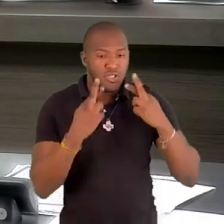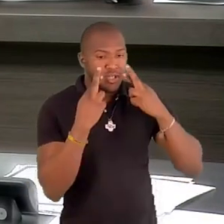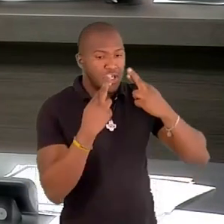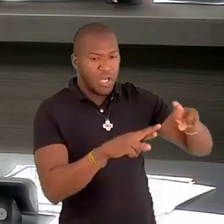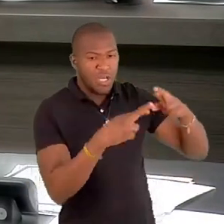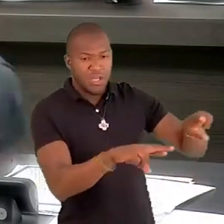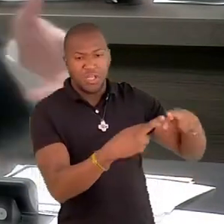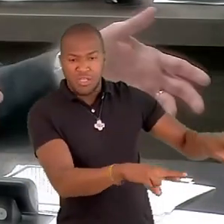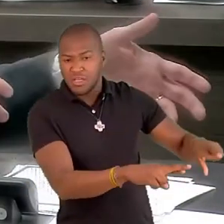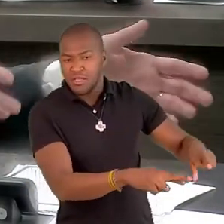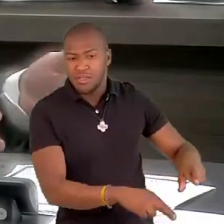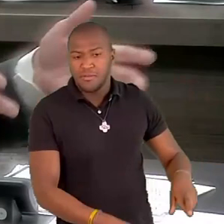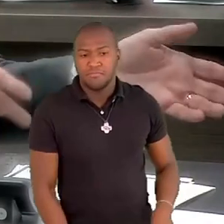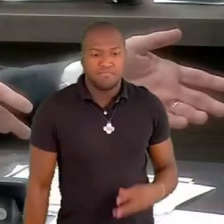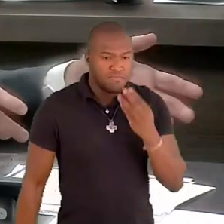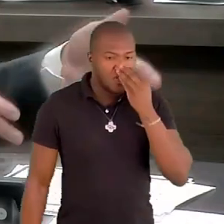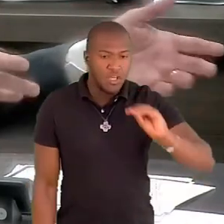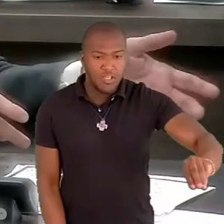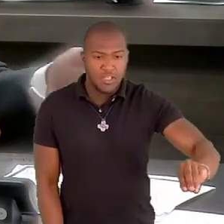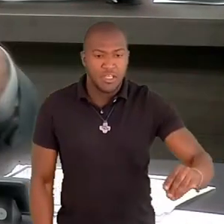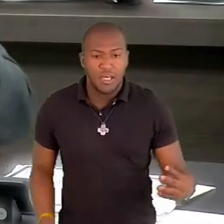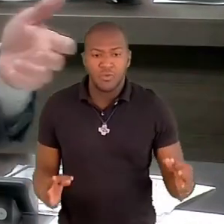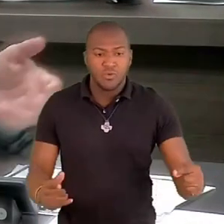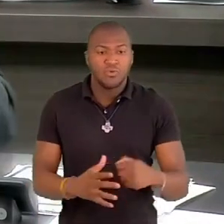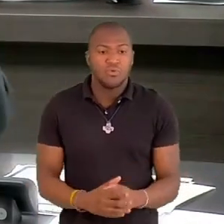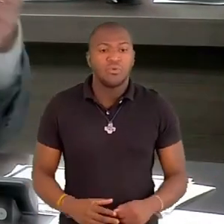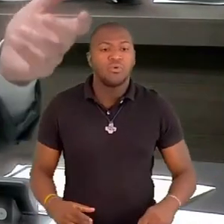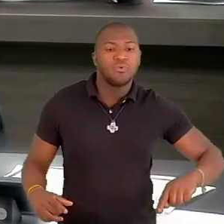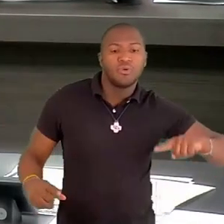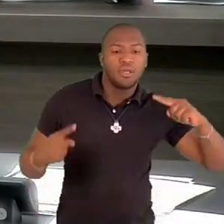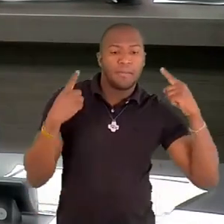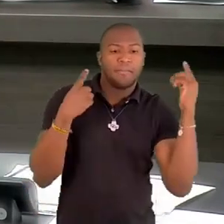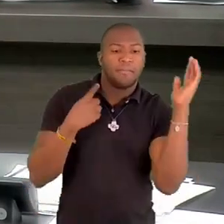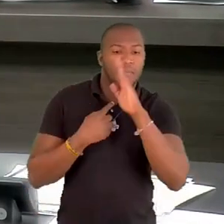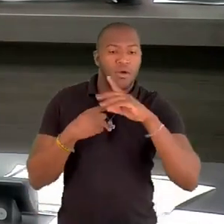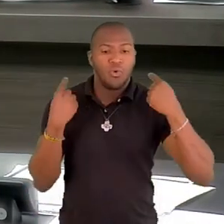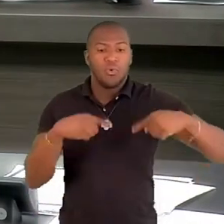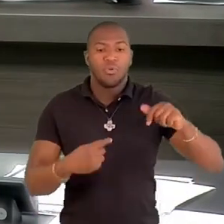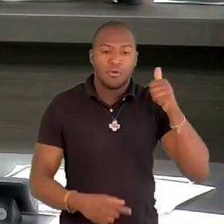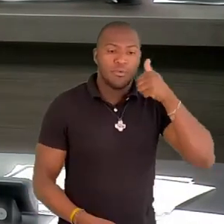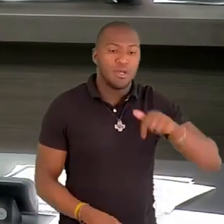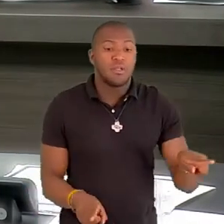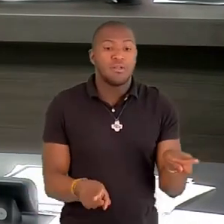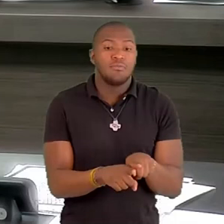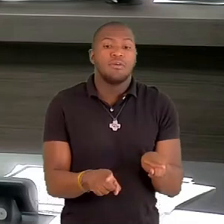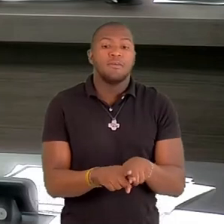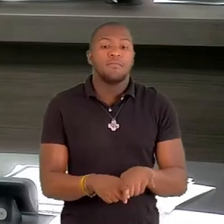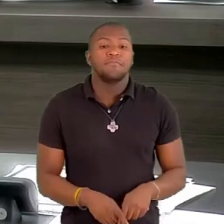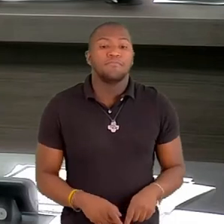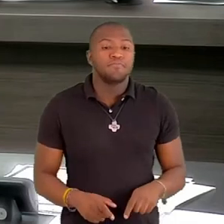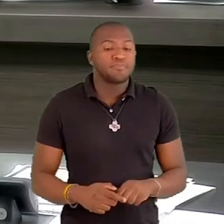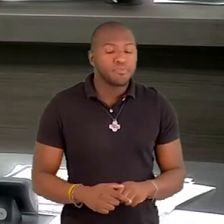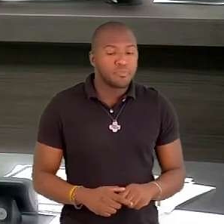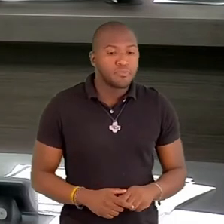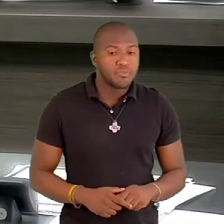resistir a essa curva de incivilidade que a gente tem visto, não apenas nesse caso, mas em vários outros casos. E eu acho que a atitude de